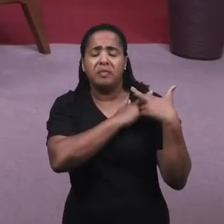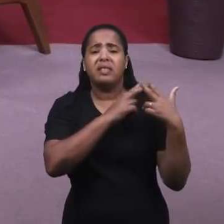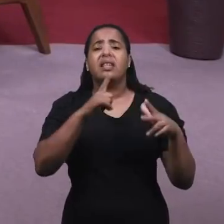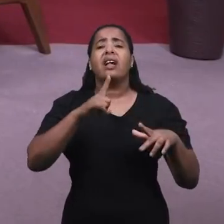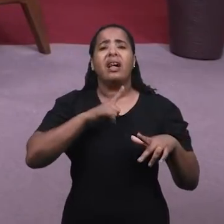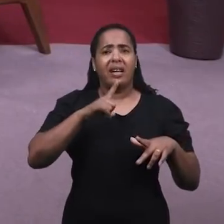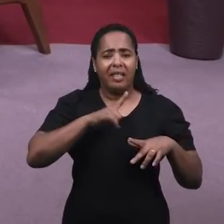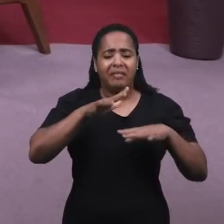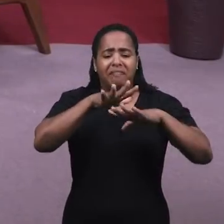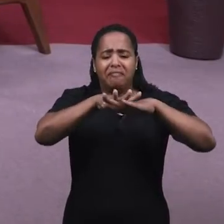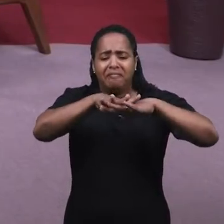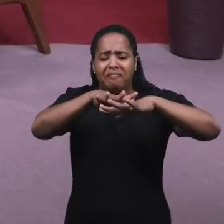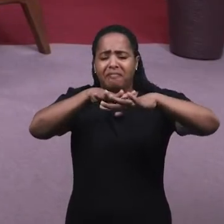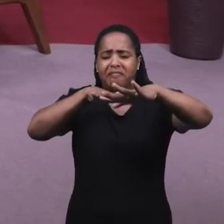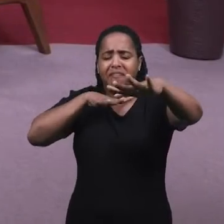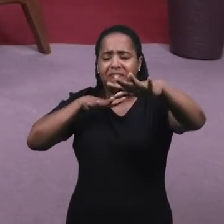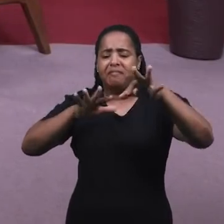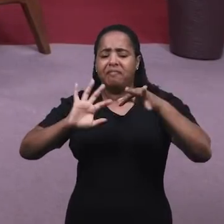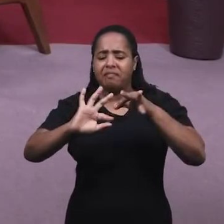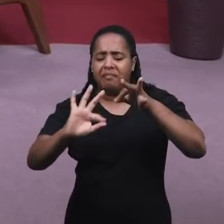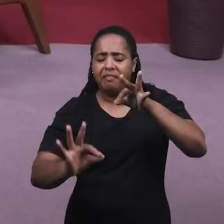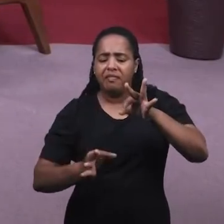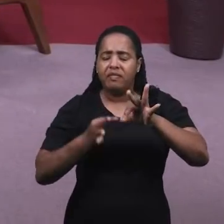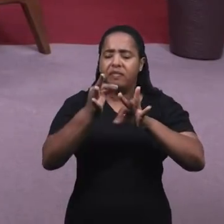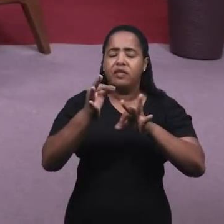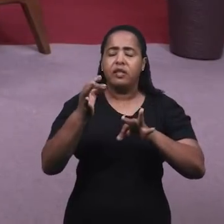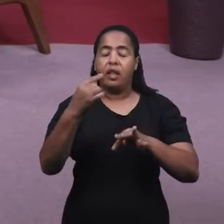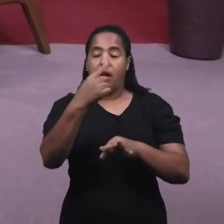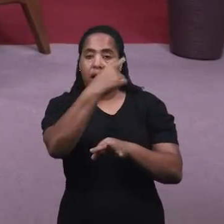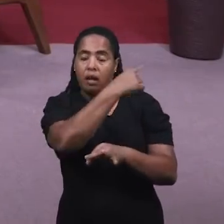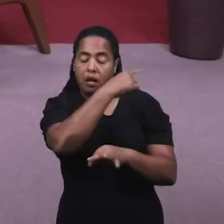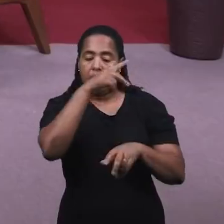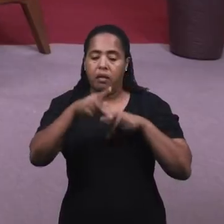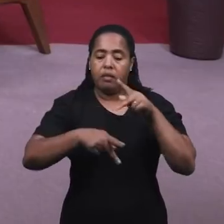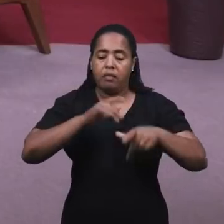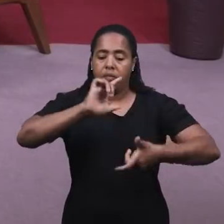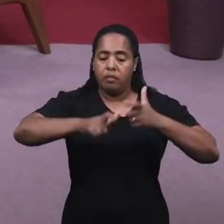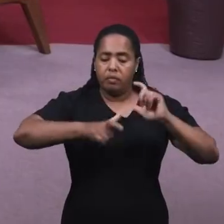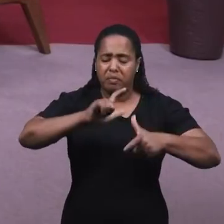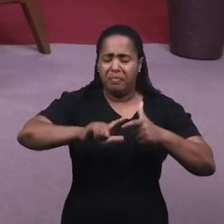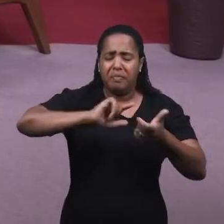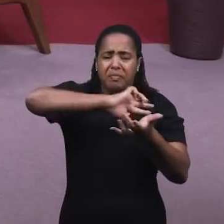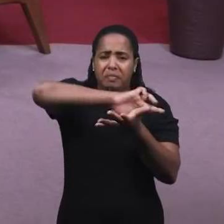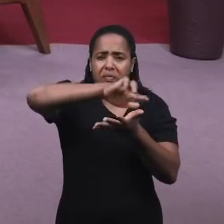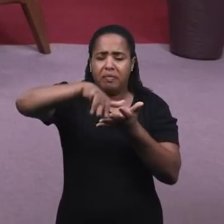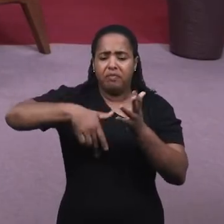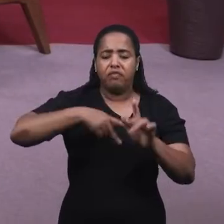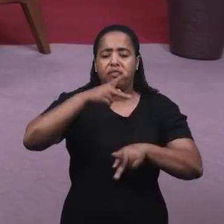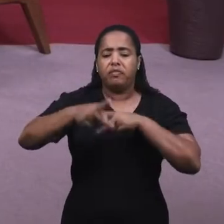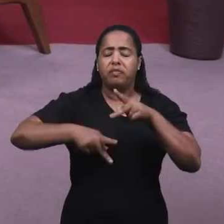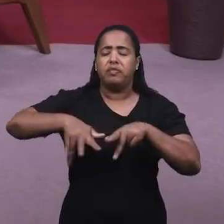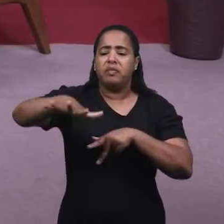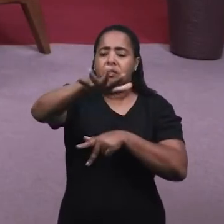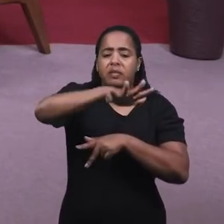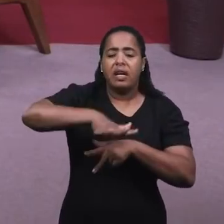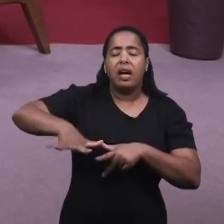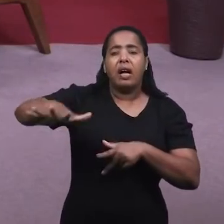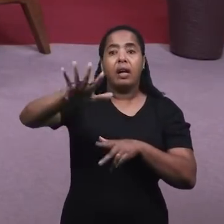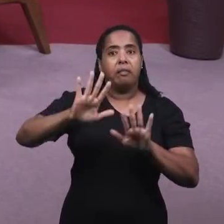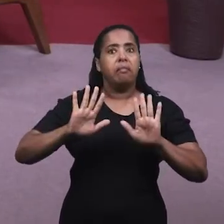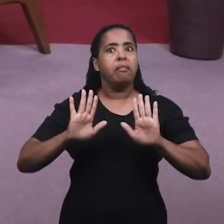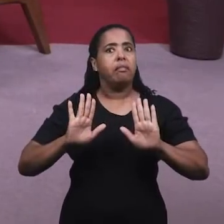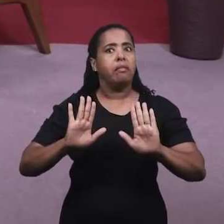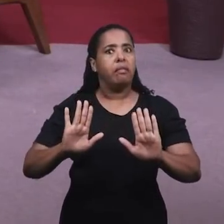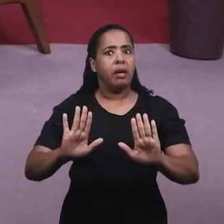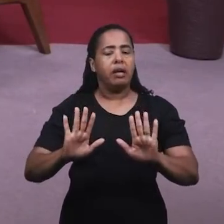vinha tinha lá no povo de Israel, que tem hoje para tantos povos, tantas regiões.